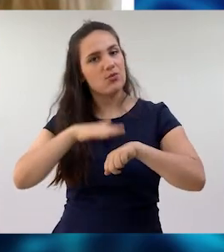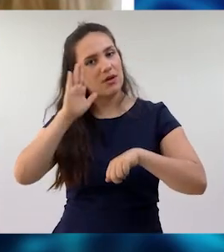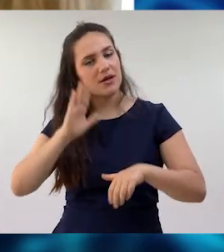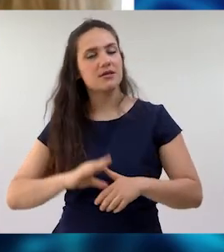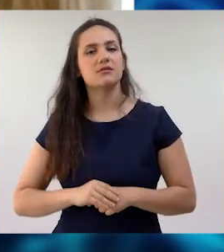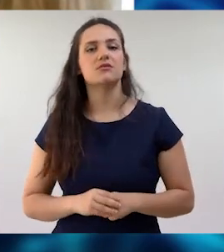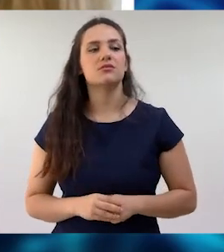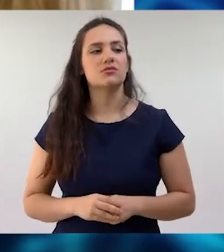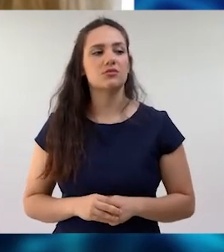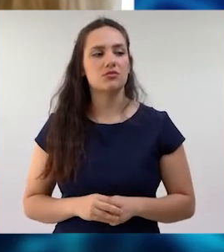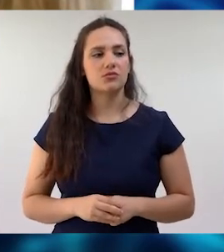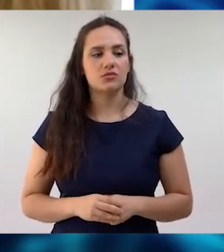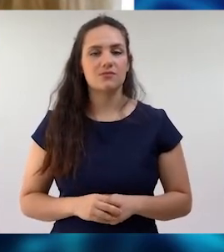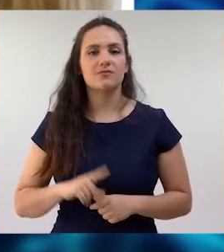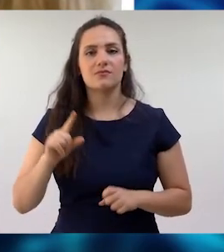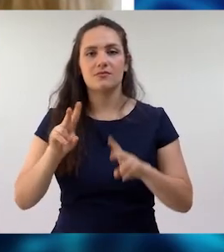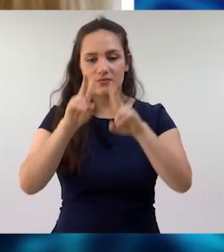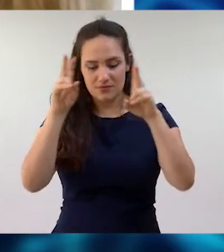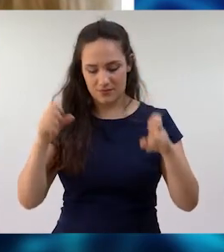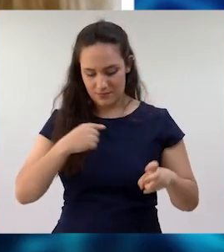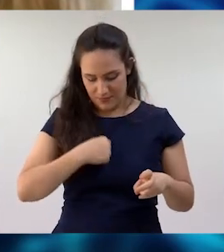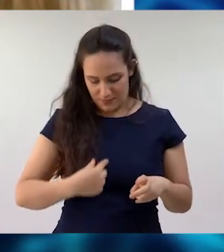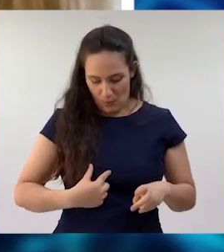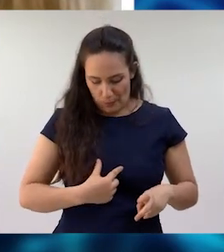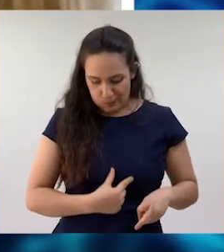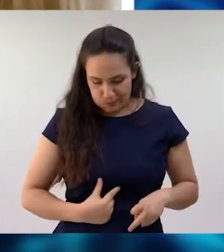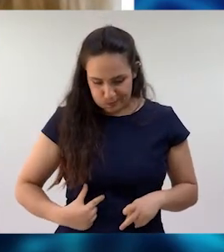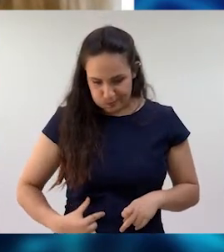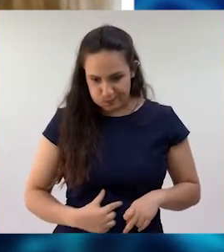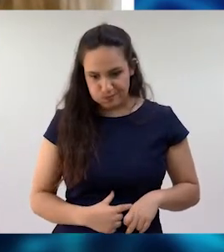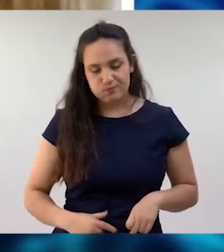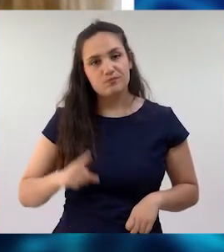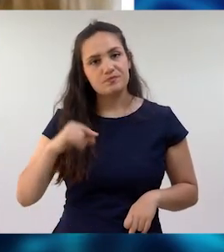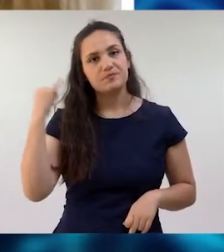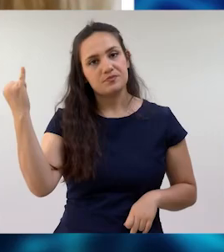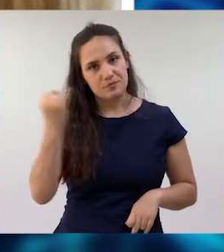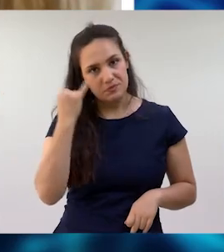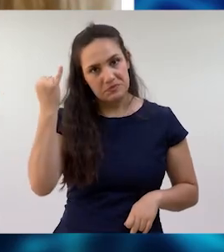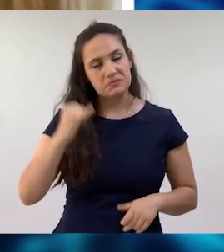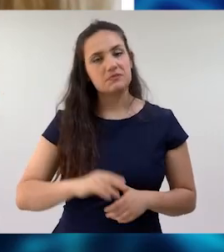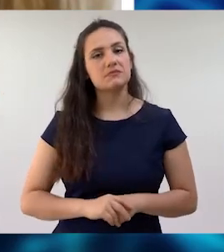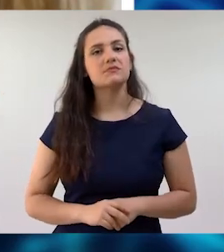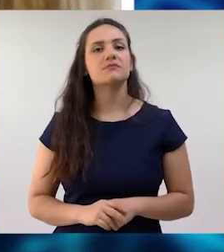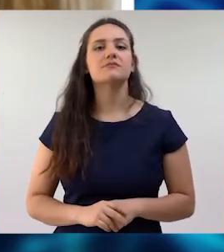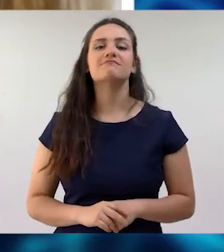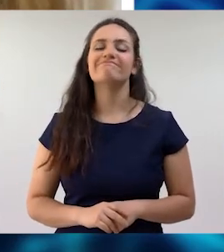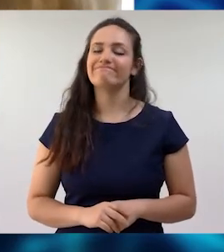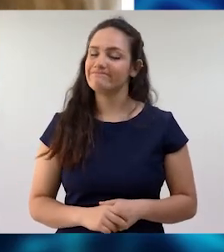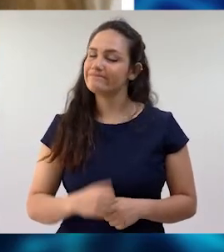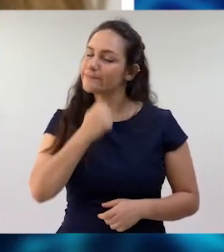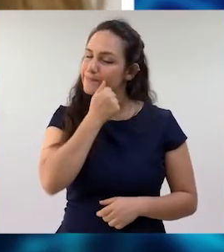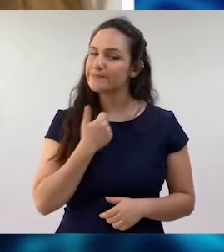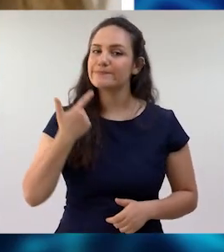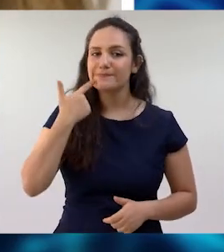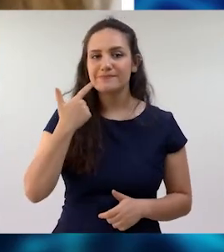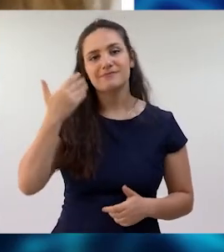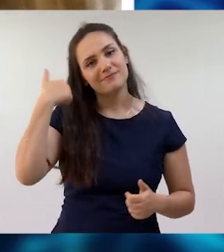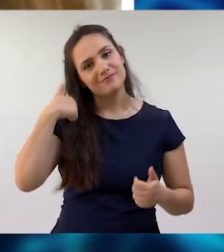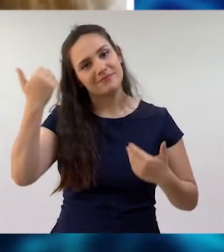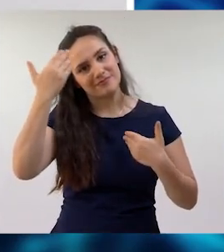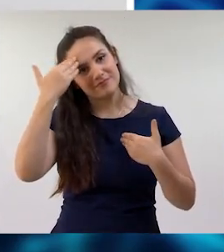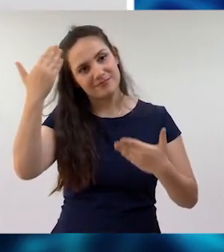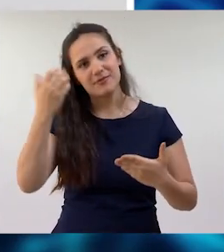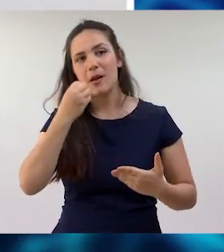esclarecer um pouco mais sobre o sistema da gente, que é tão importante, né? Ana, eu